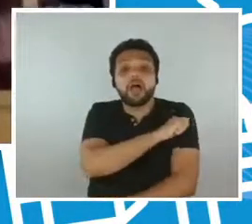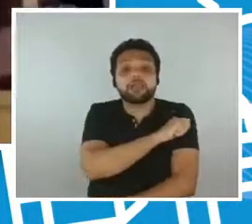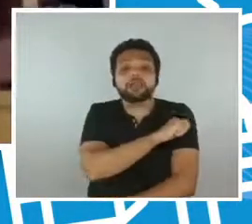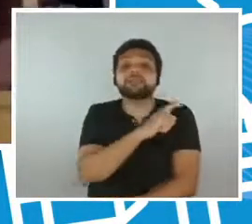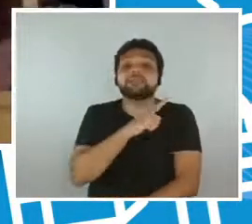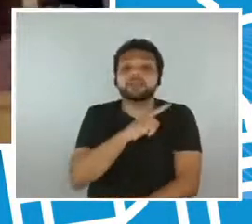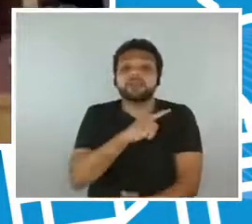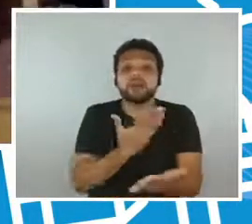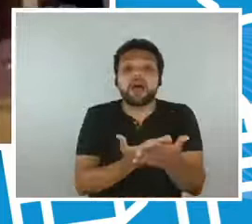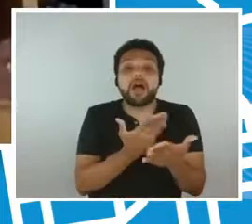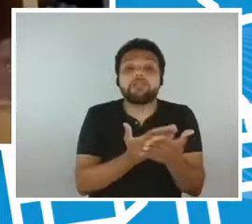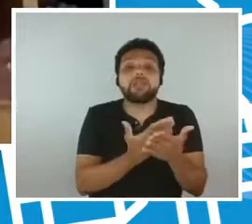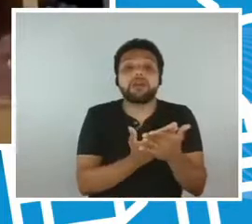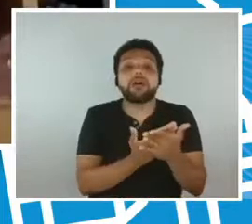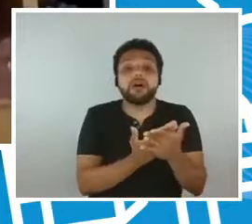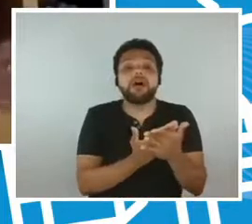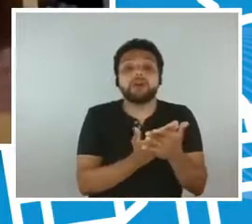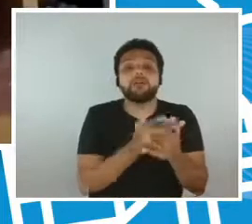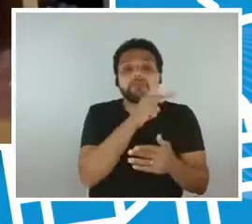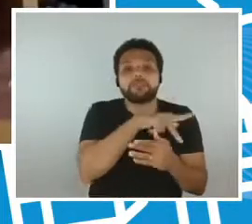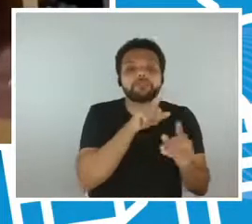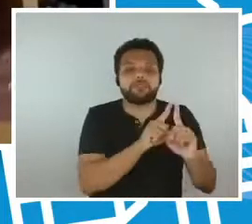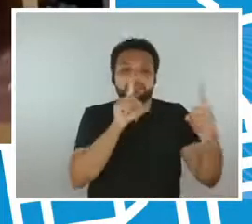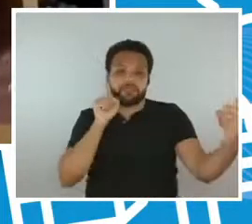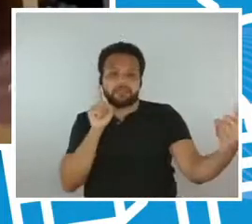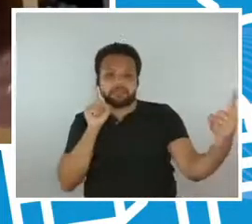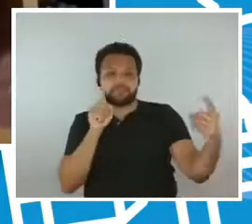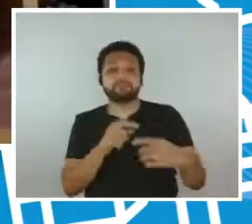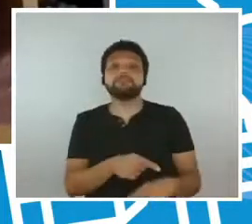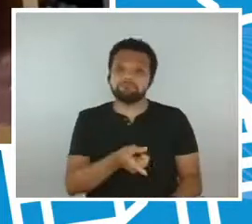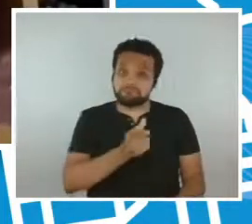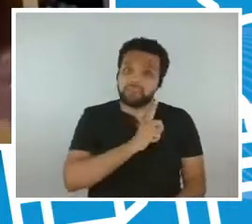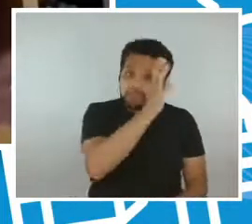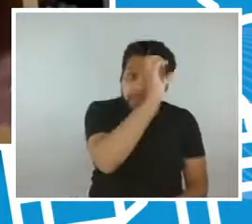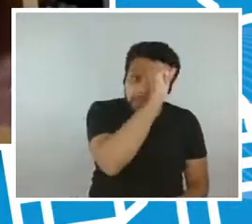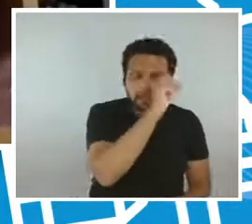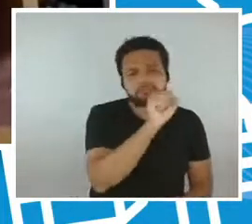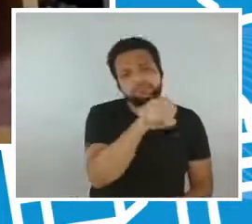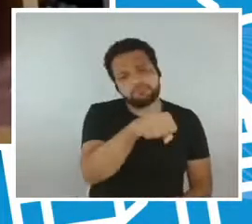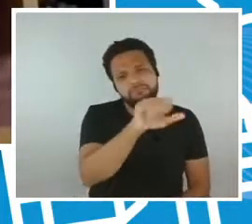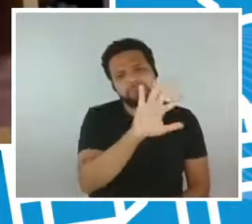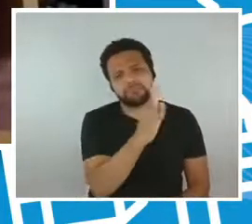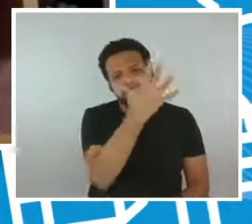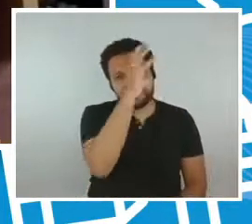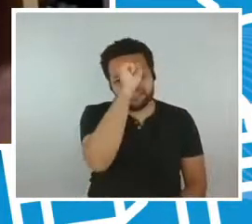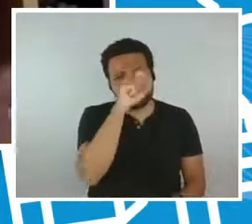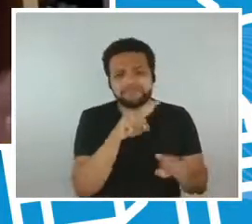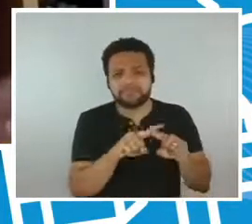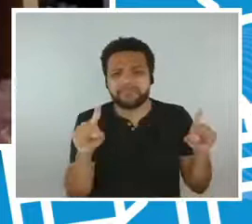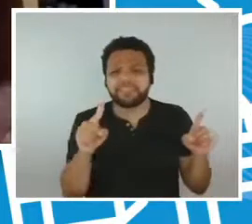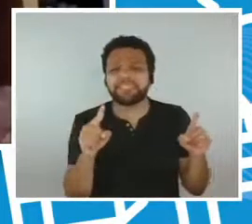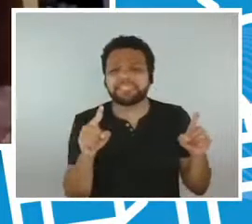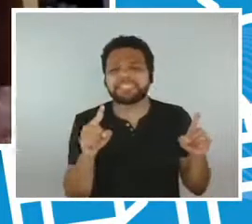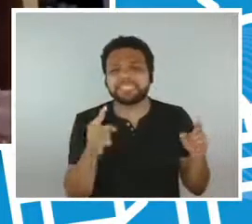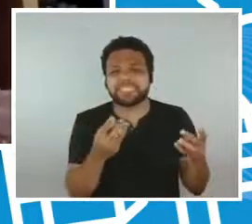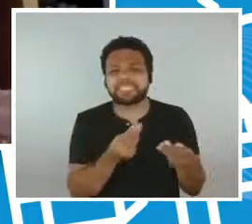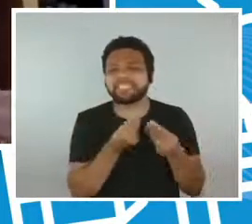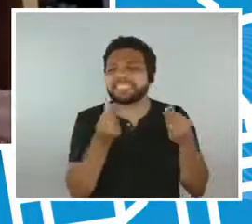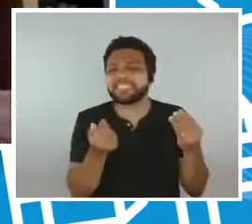por um professor distanciado. Teve aprendizagem? Teve, mas ela foi muito menos